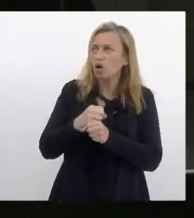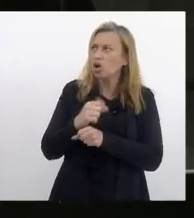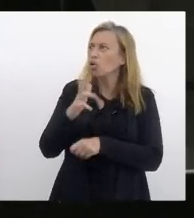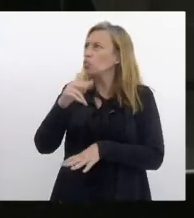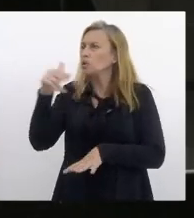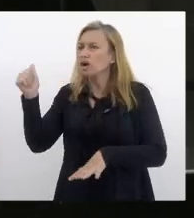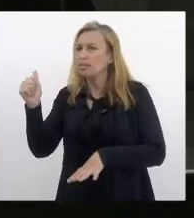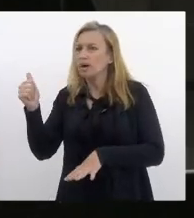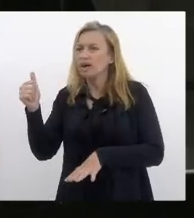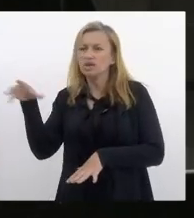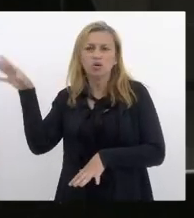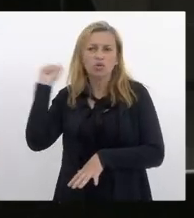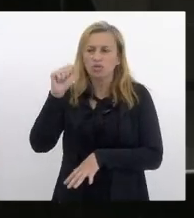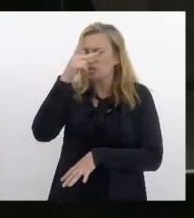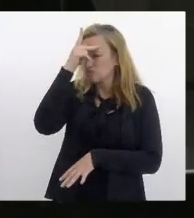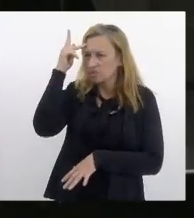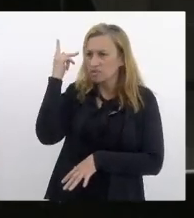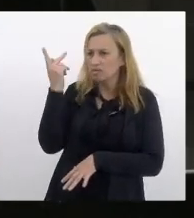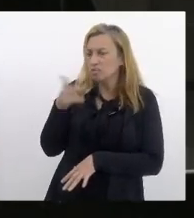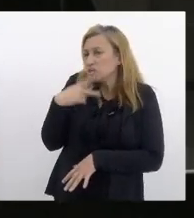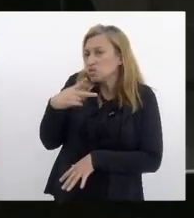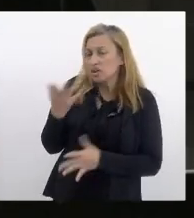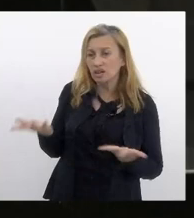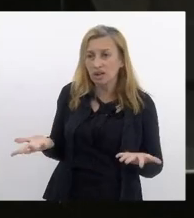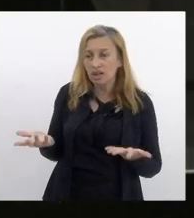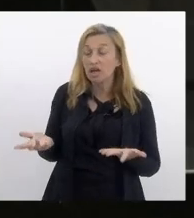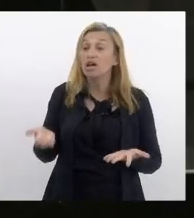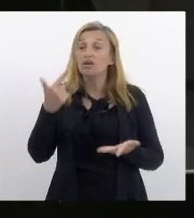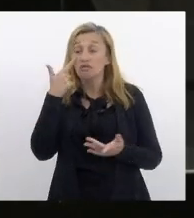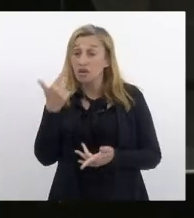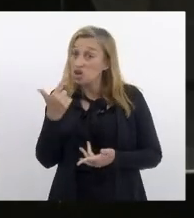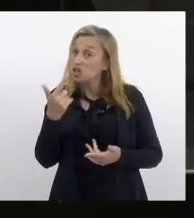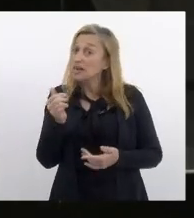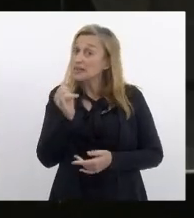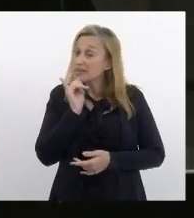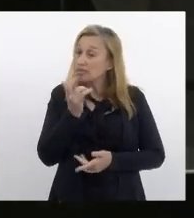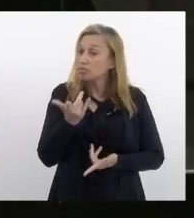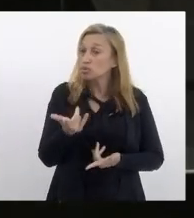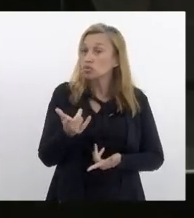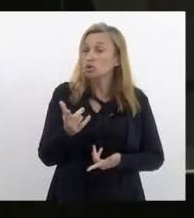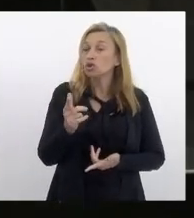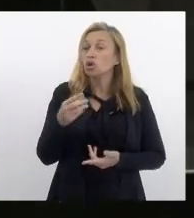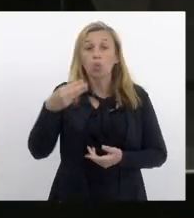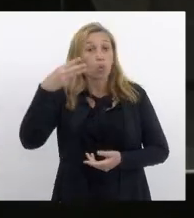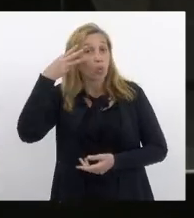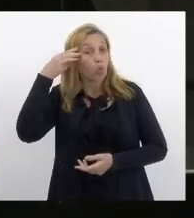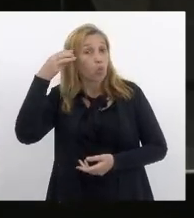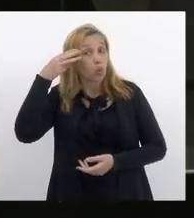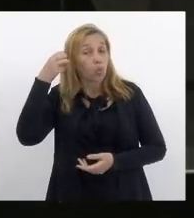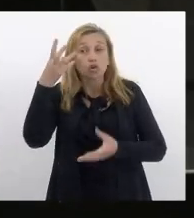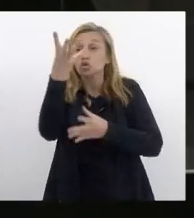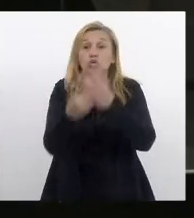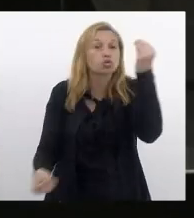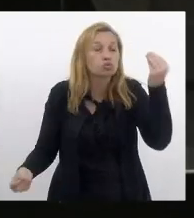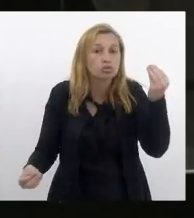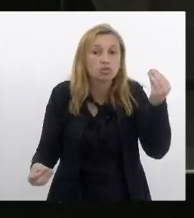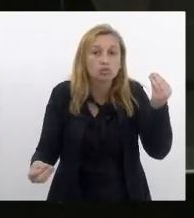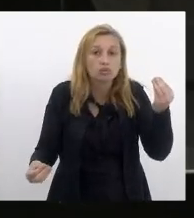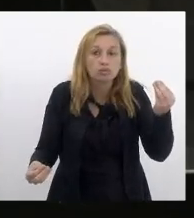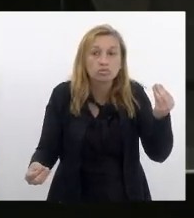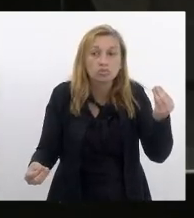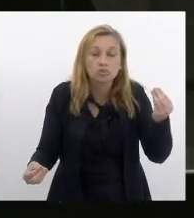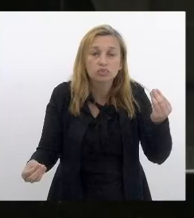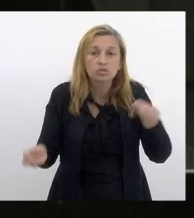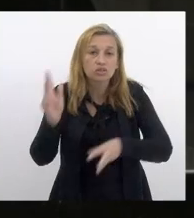ouvir falar nesse tipo de pessoa. Reparem como, por exemplo, Wilson Witzel sumiu na poeira